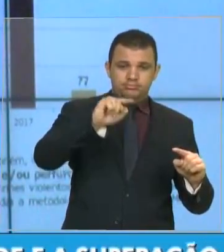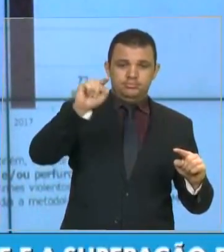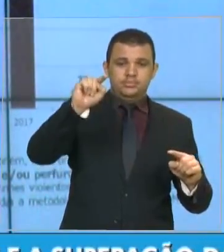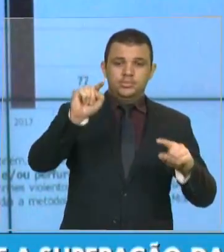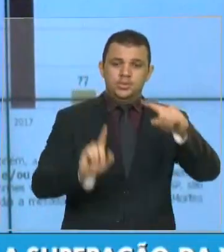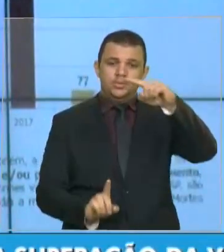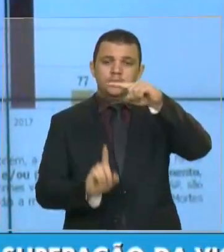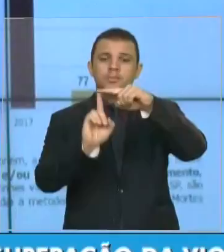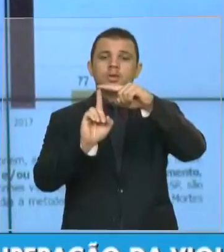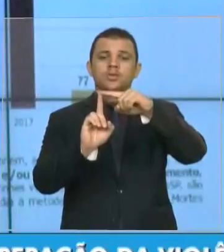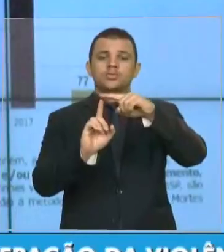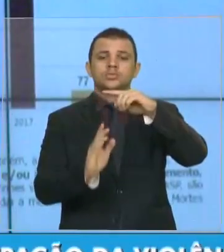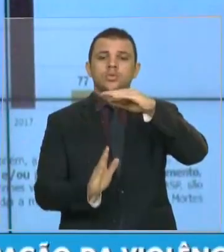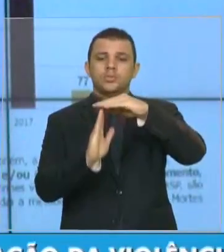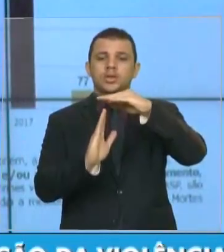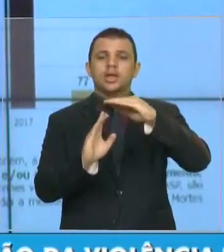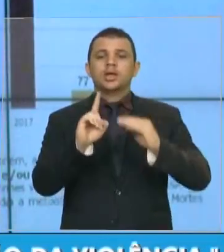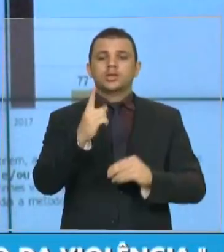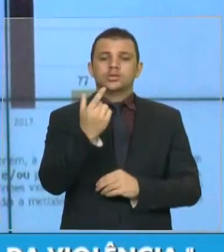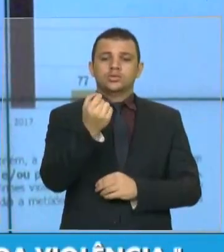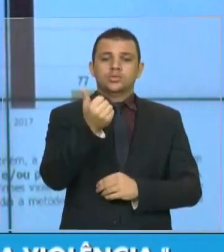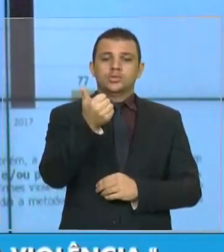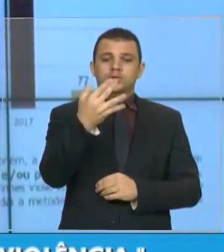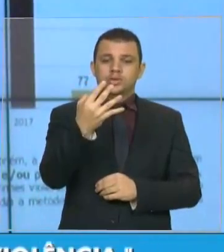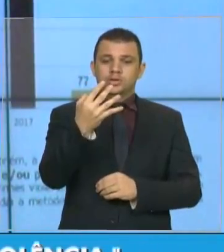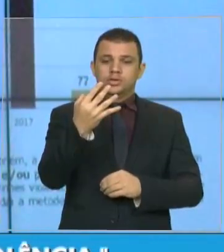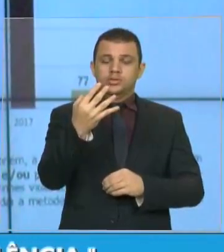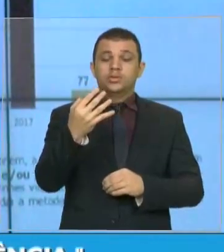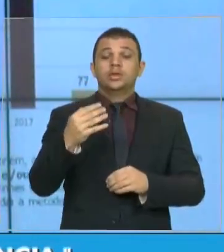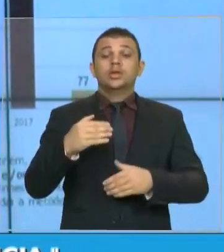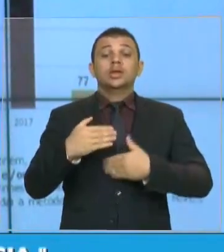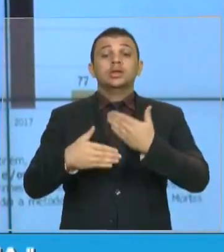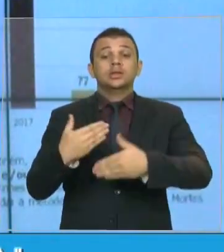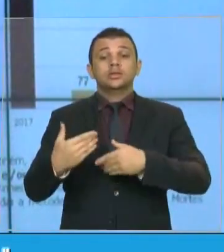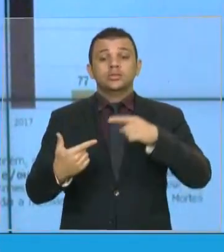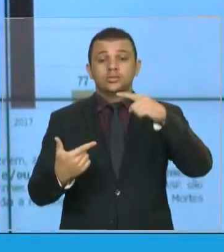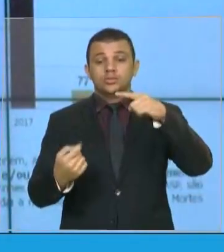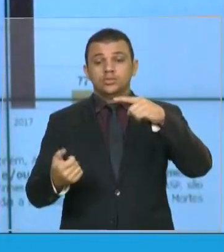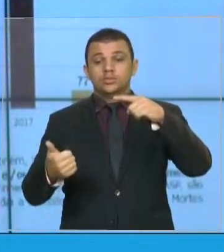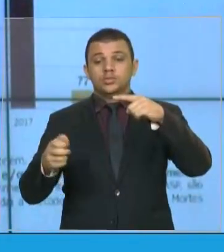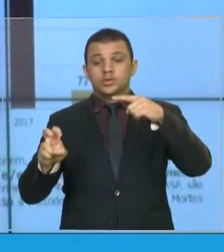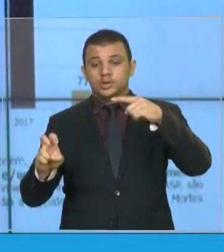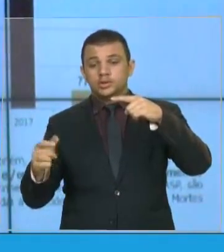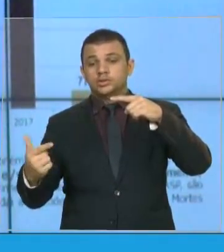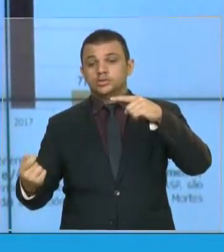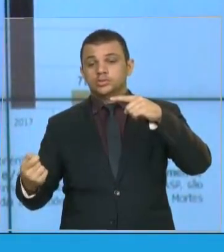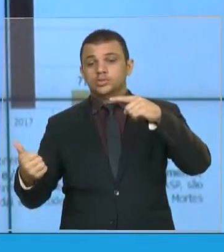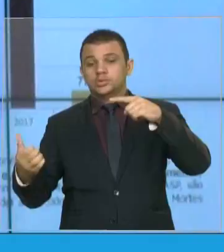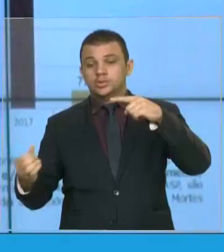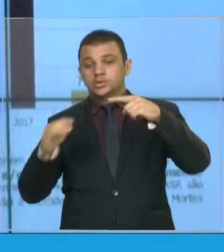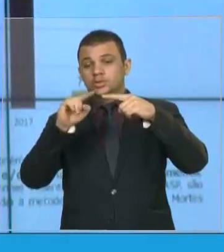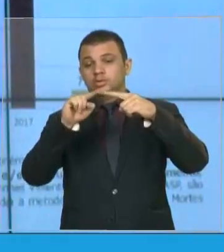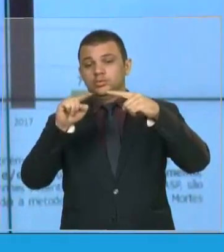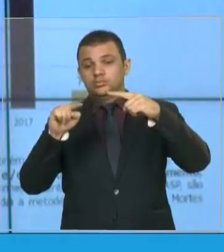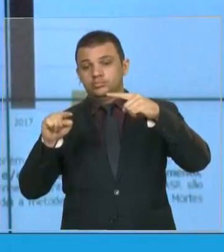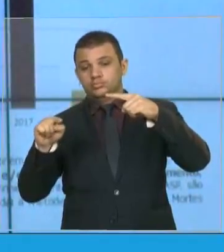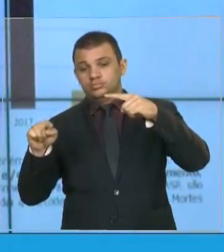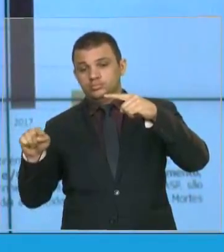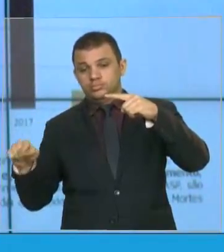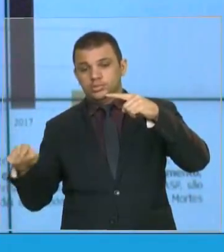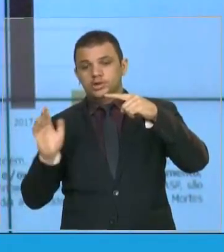A partir de 2015, nós passamos a ter já uma inversão dessa